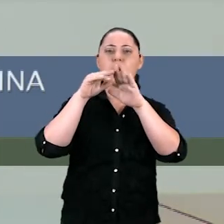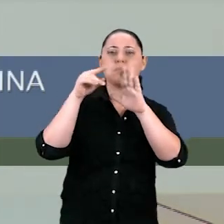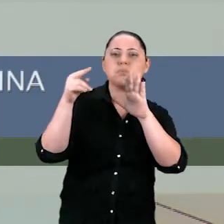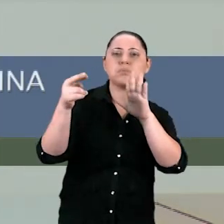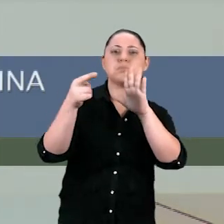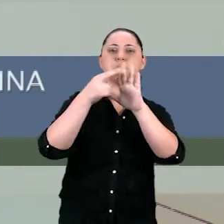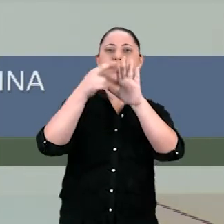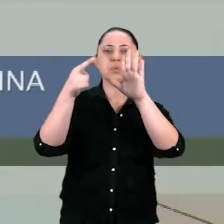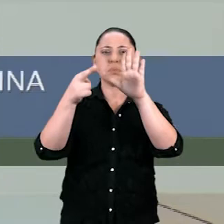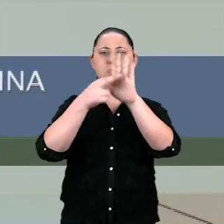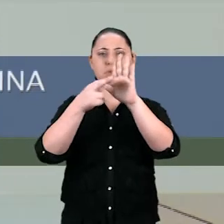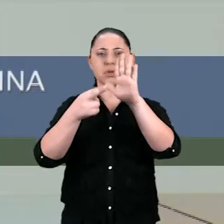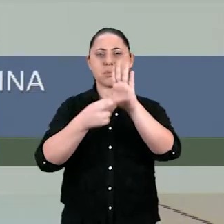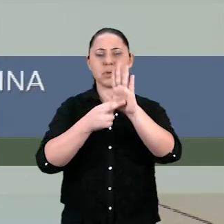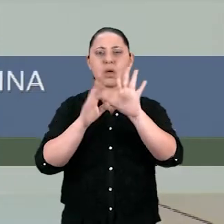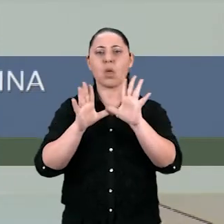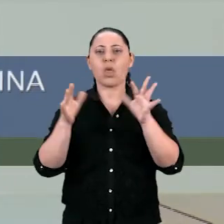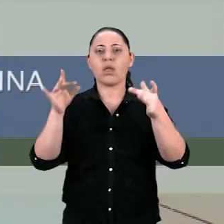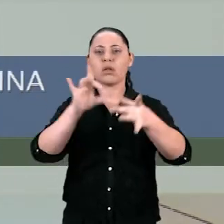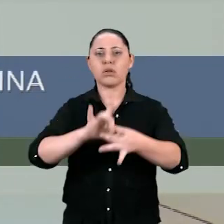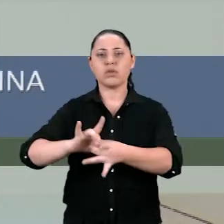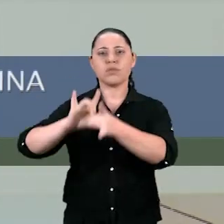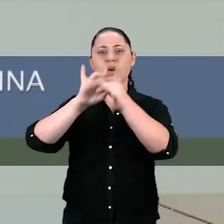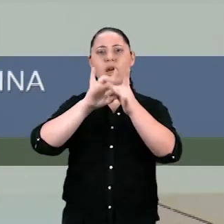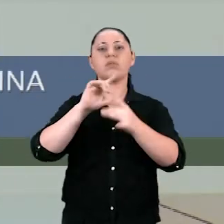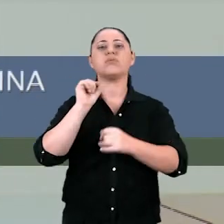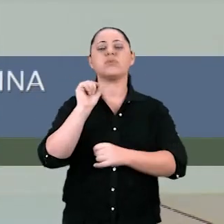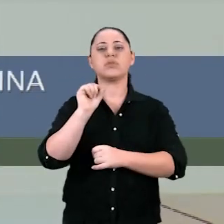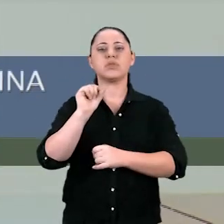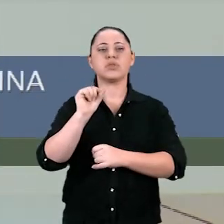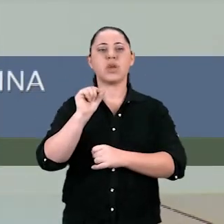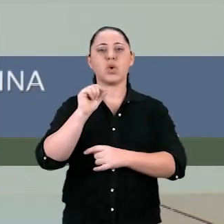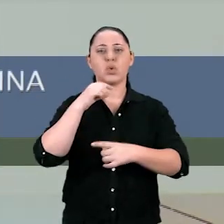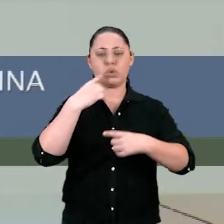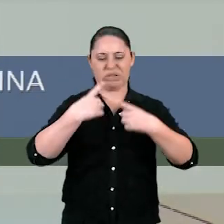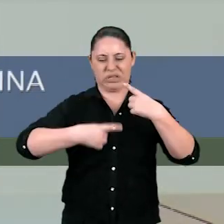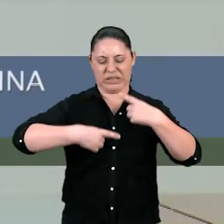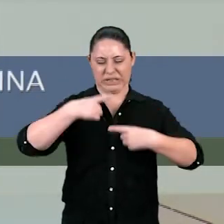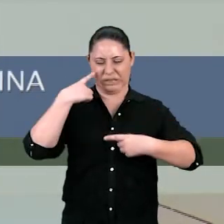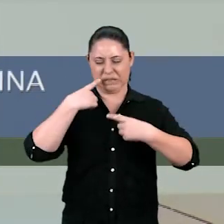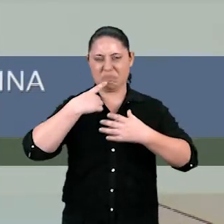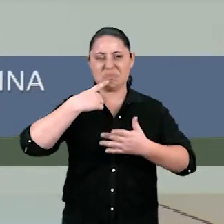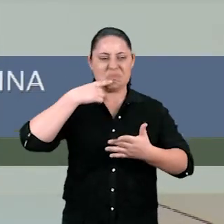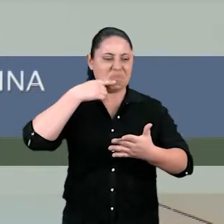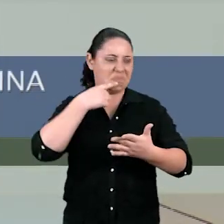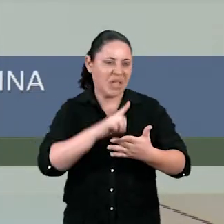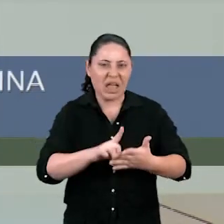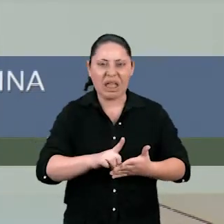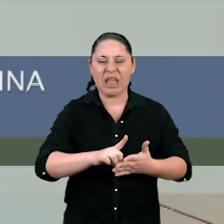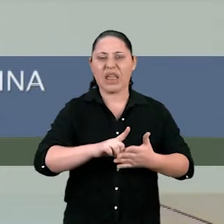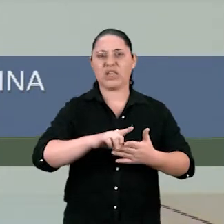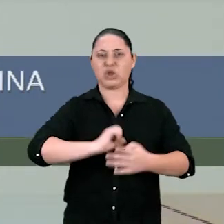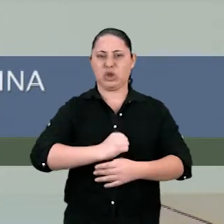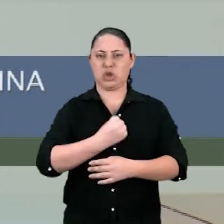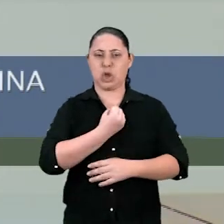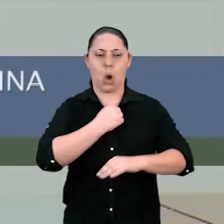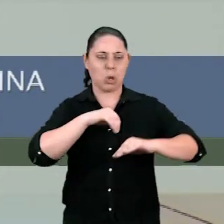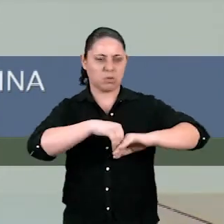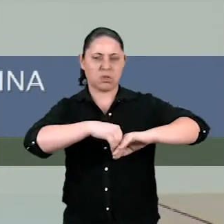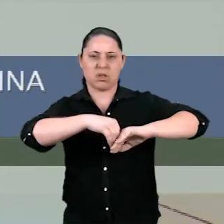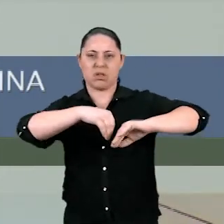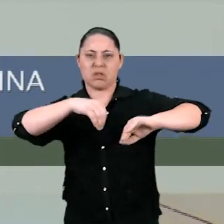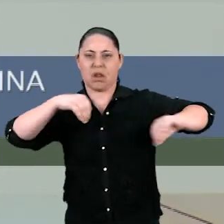da fraternidade, né, no momento em que o discurso de ódio, o discurso da divisão,